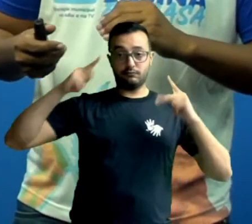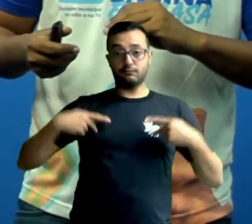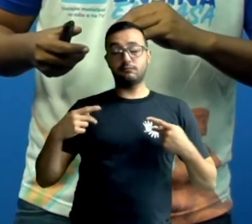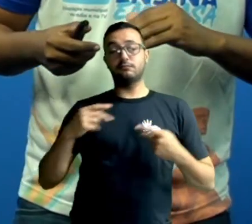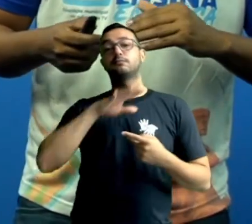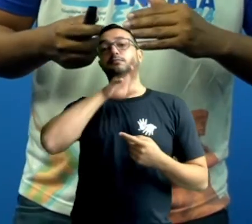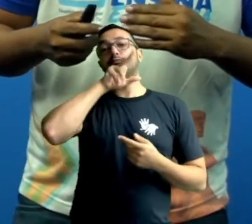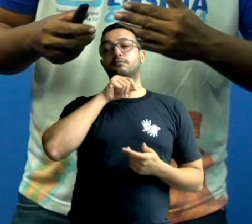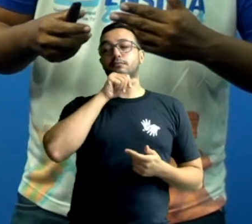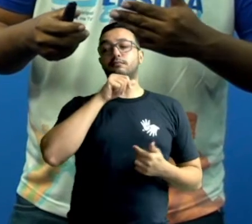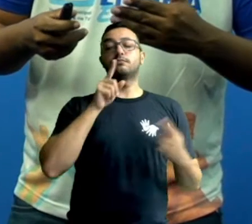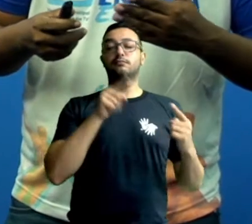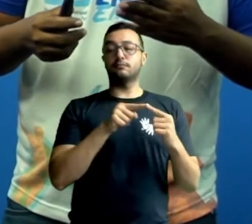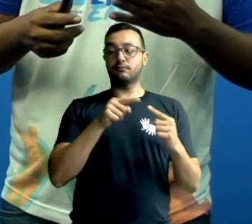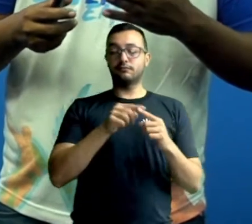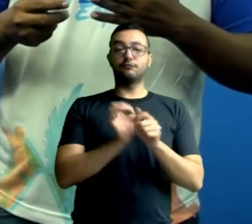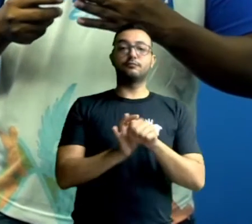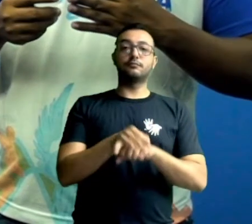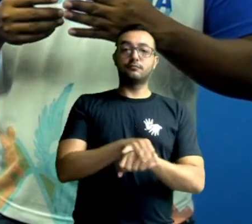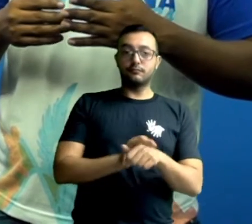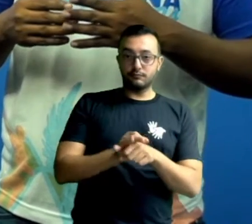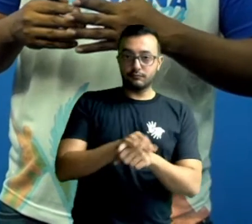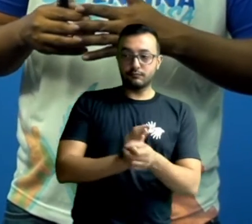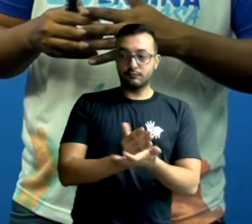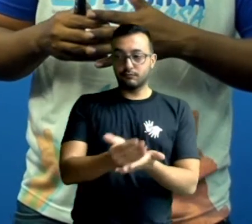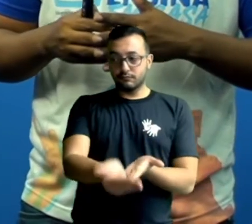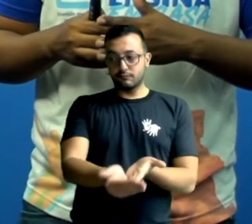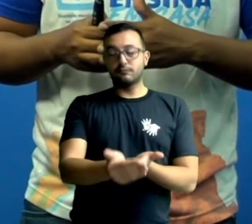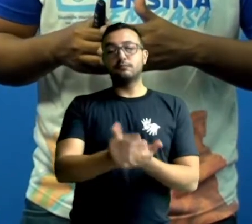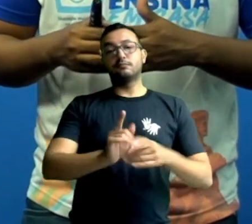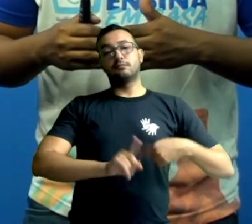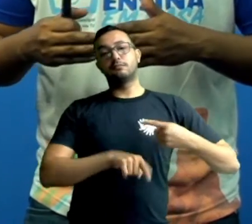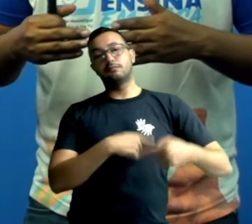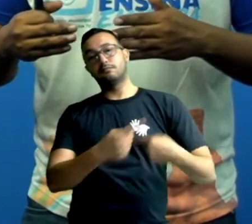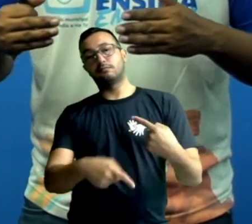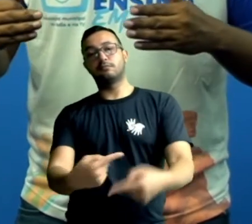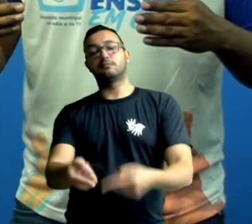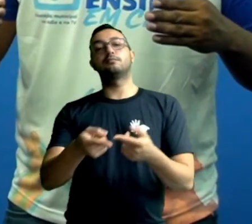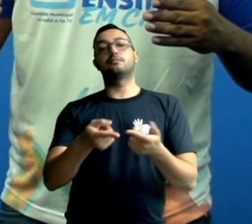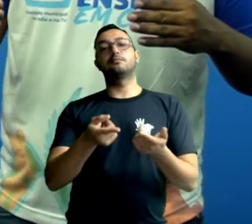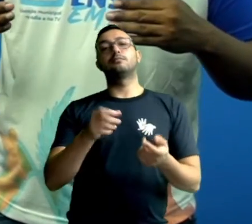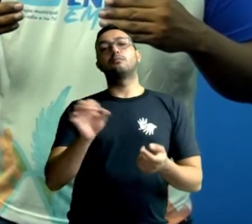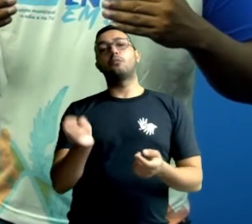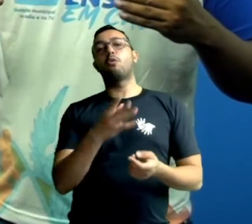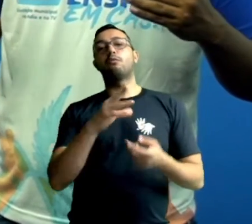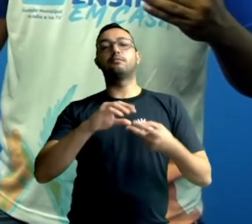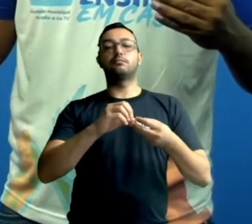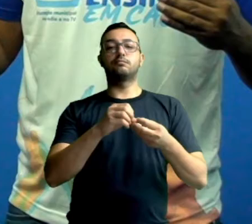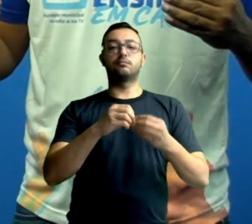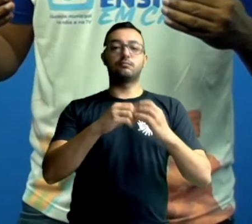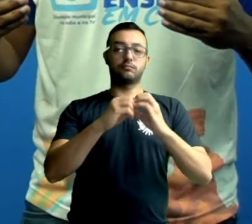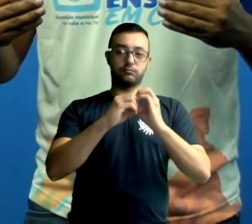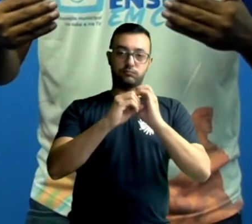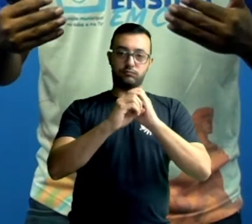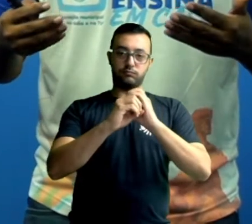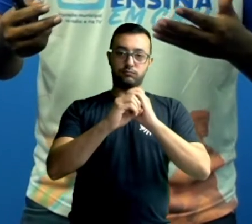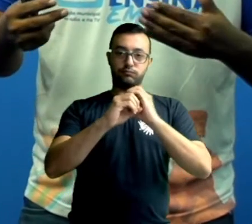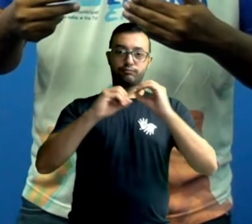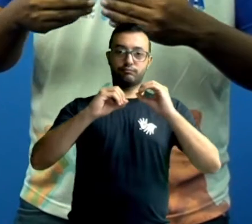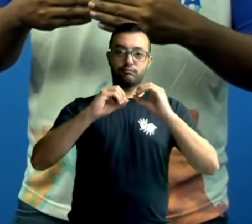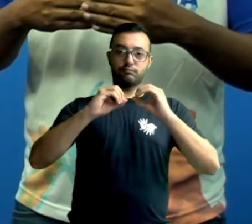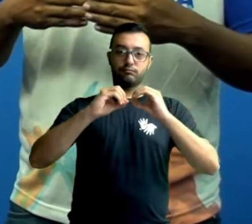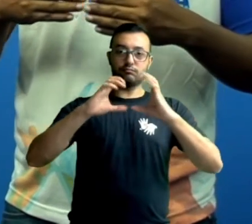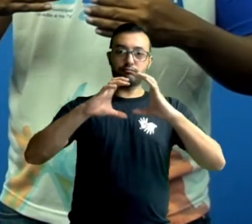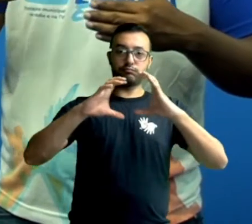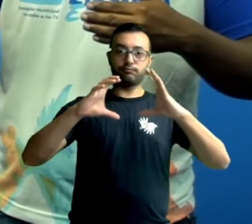em que a célula começa então a reproduzir pedaços novos desses vírus,